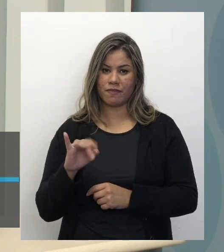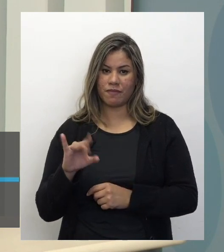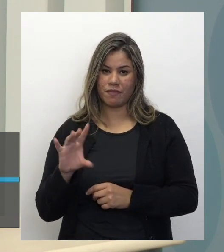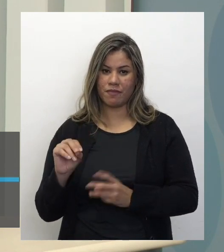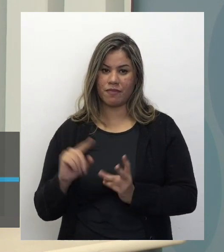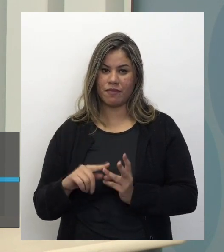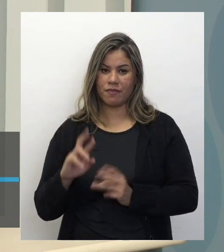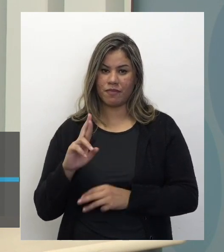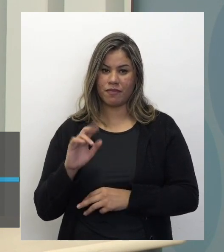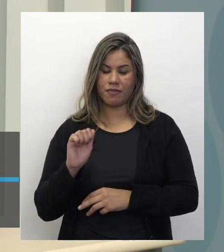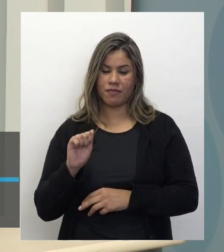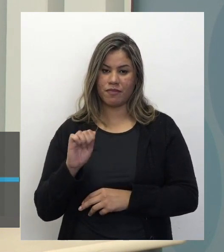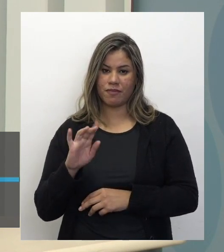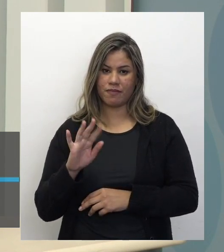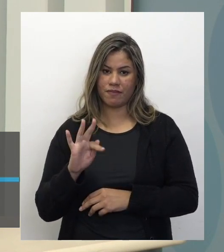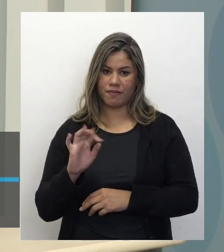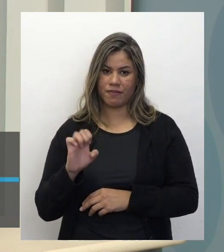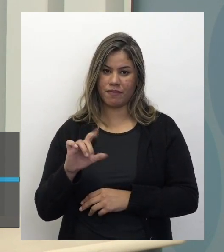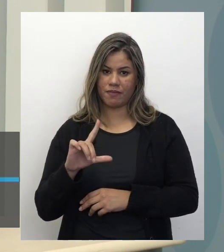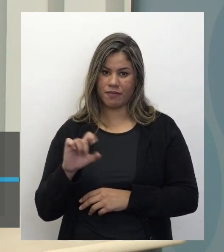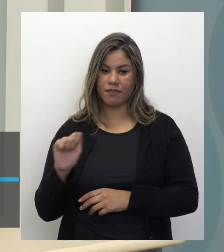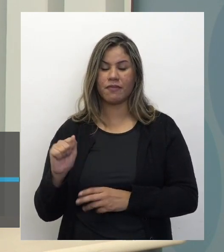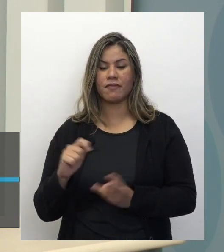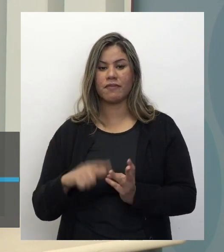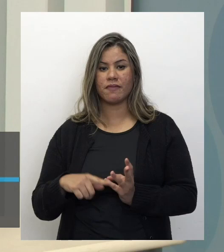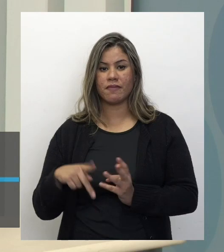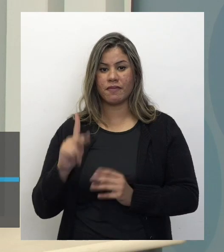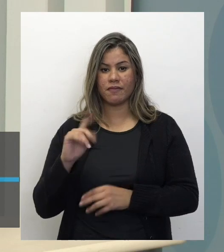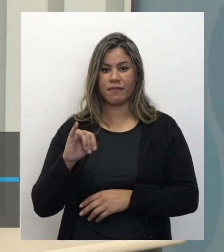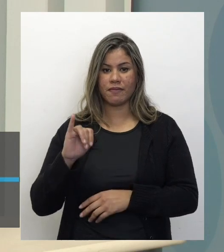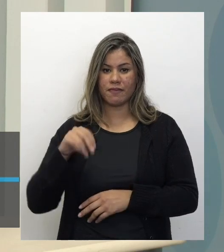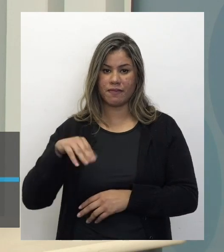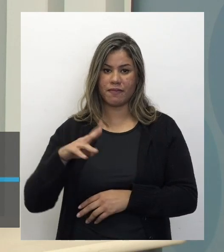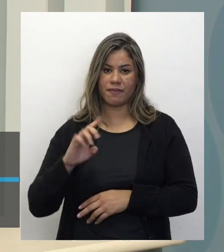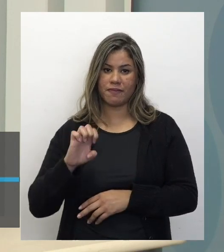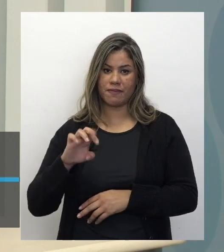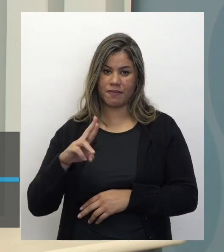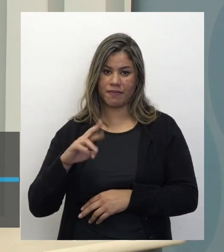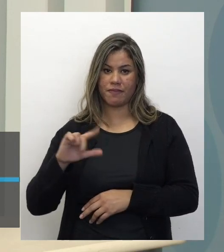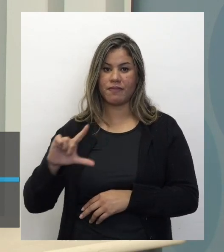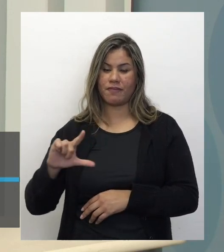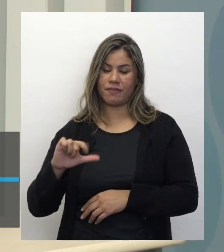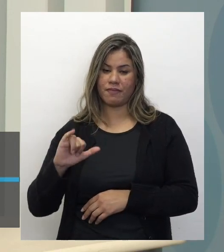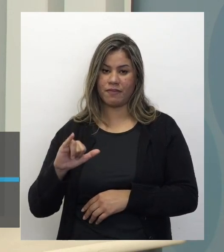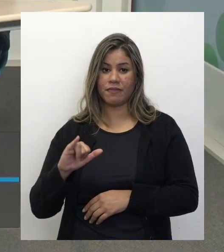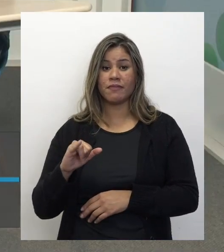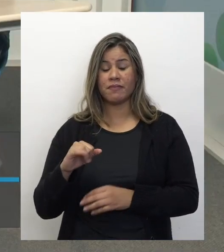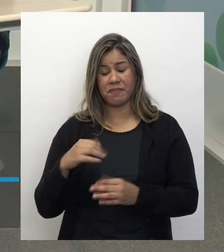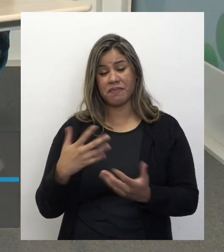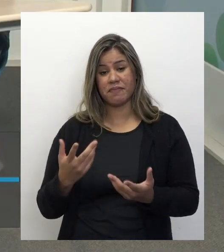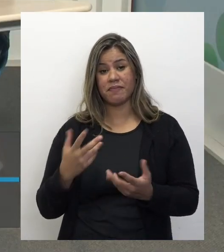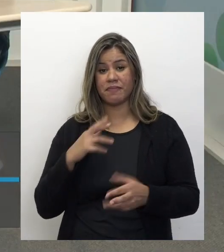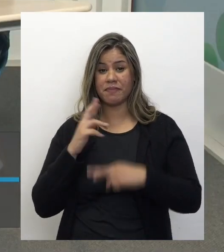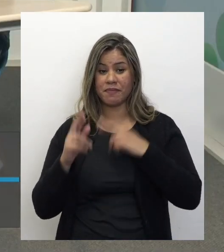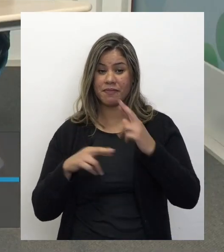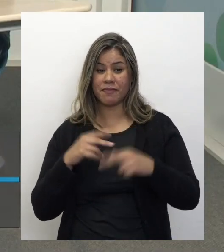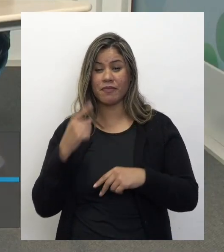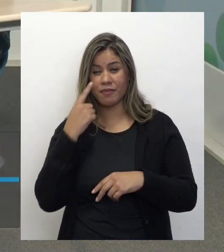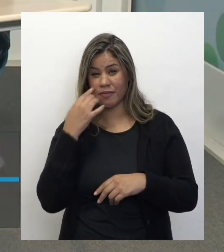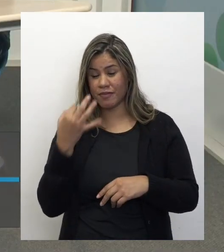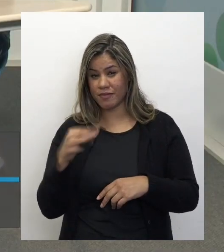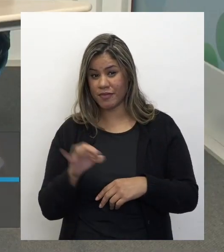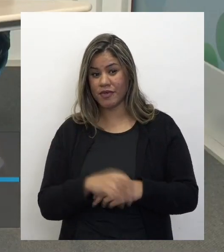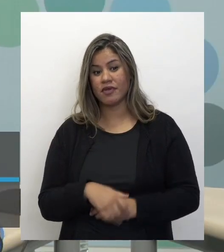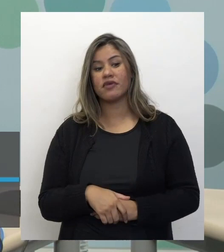Rafaela, Kimberly, entre outros alunos. É a resposta que está ganhando aqui no chat, professora, está correto? Vamos ver, aqui também,